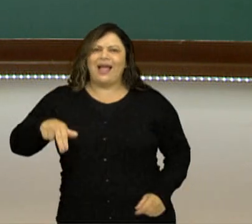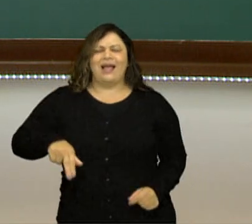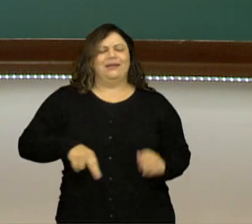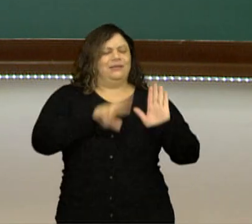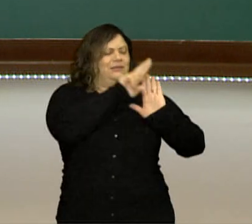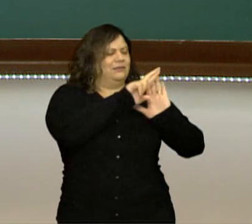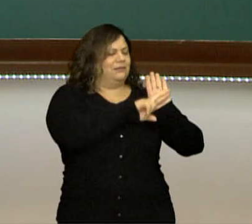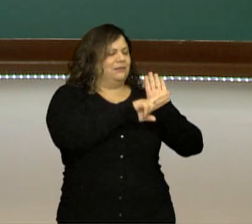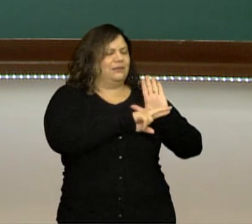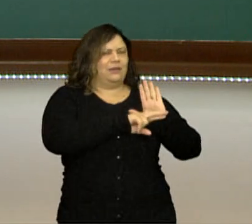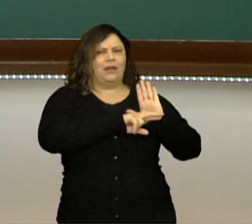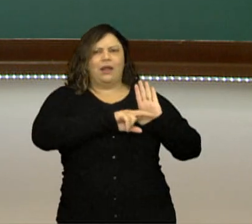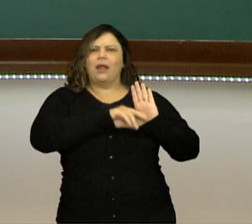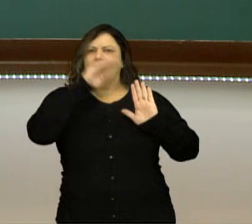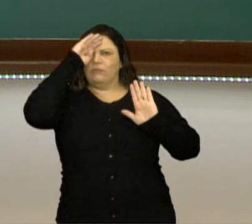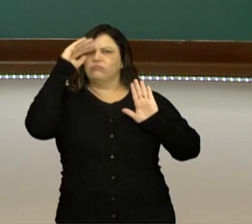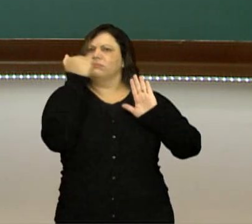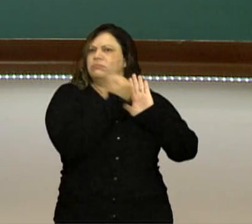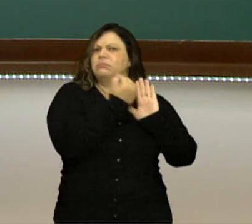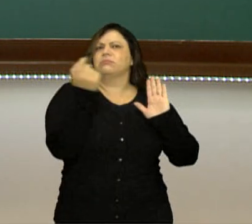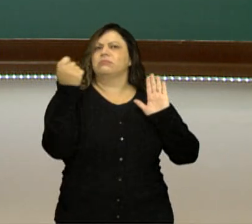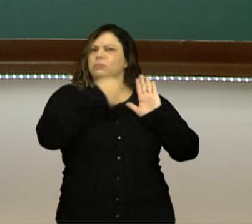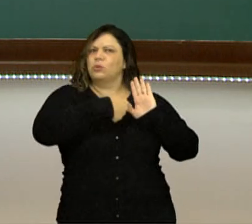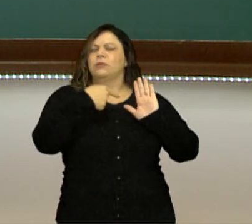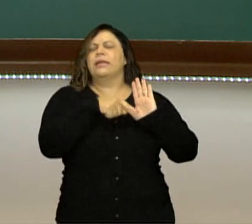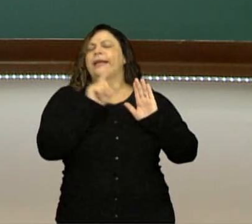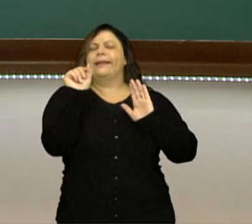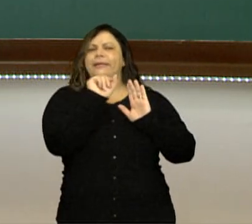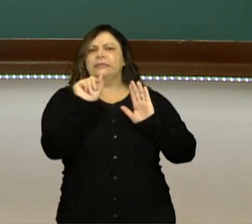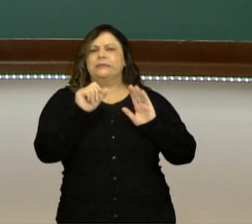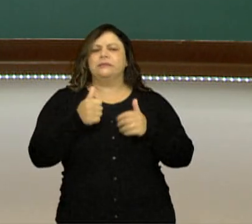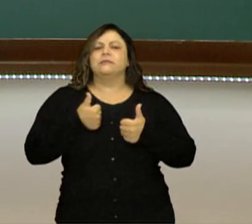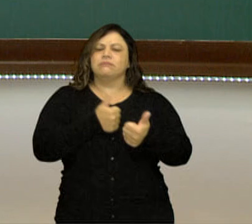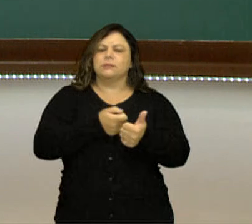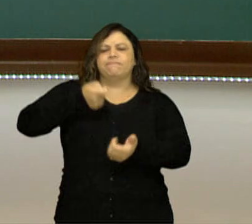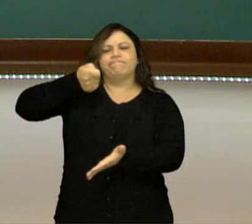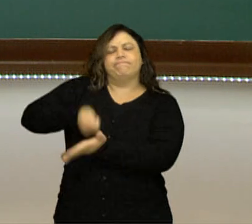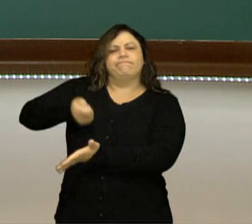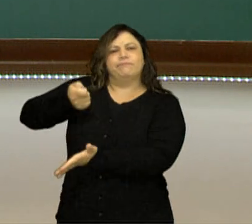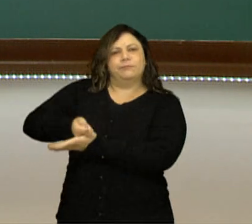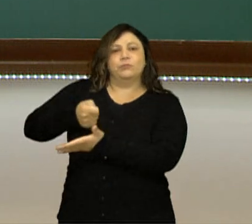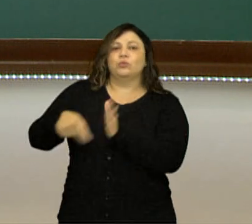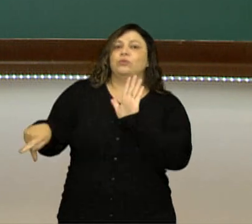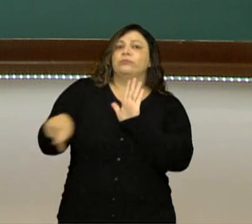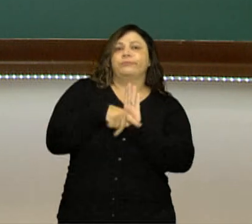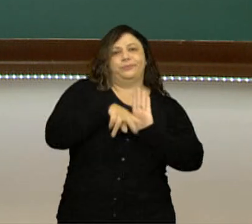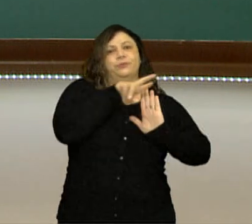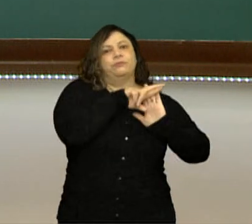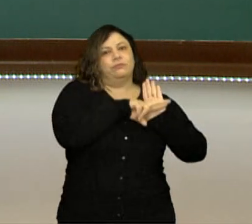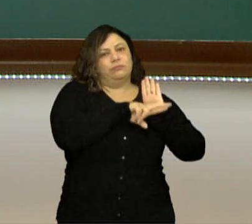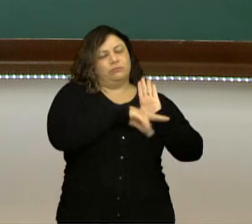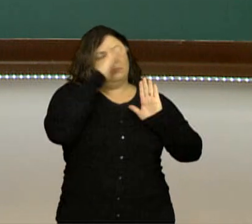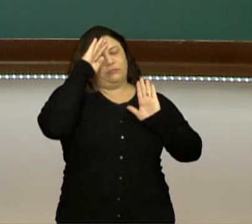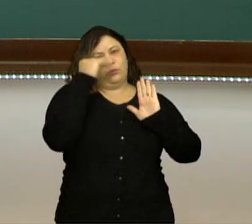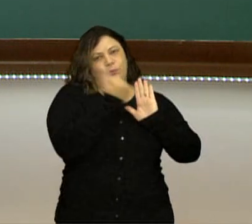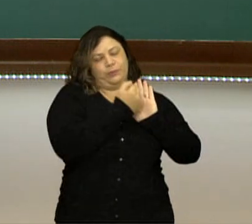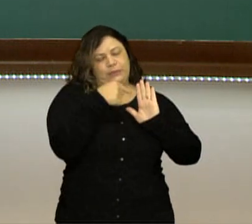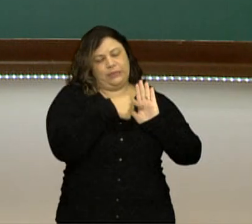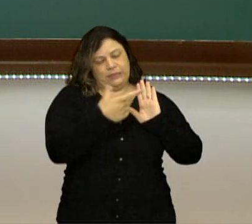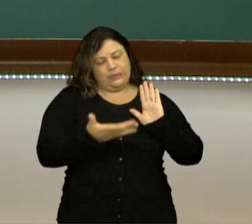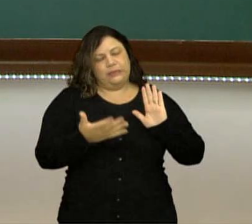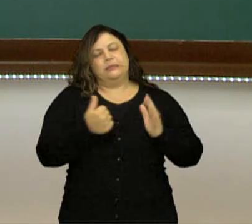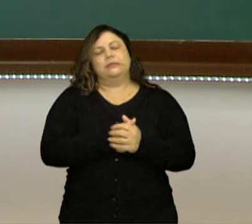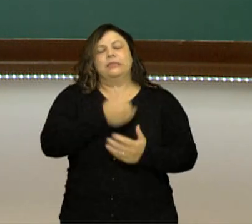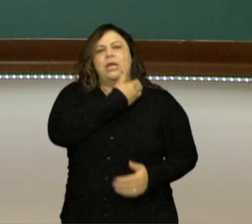deve acontecer e quem não segue essas regras, então é punido por elas, por descumprir as regras. Então, é